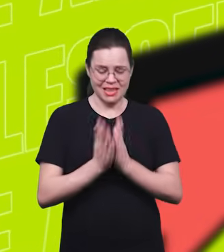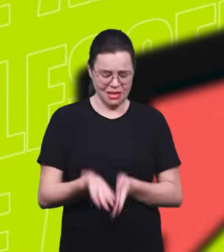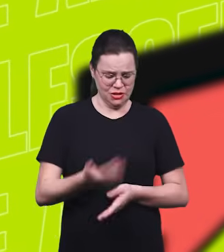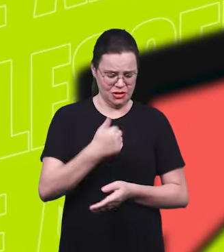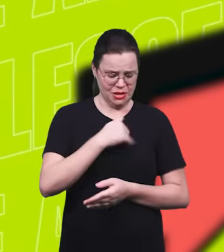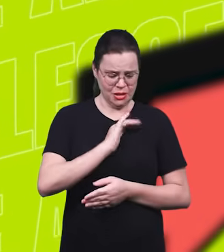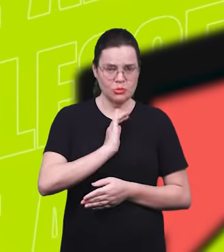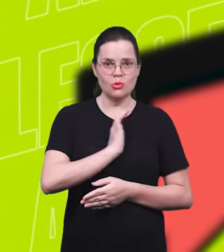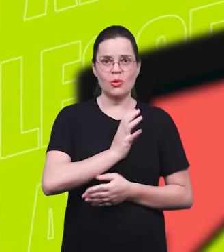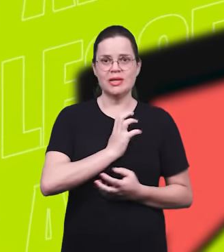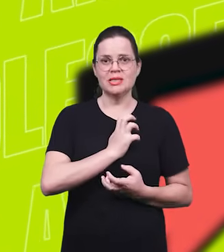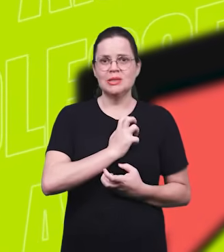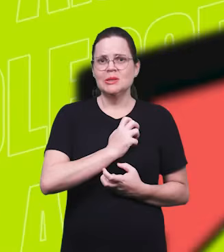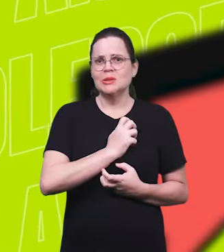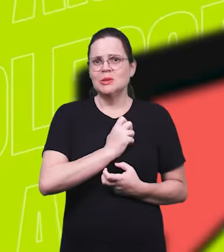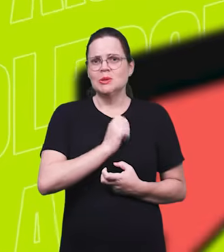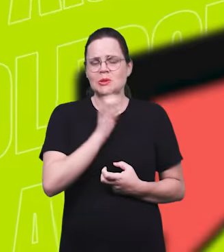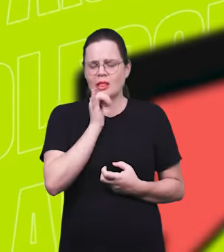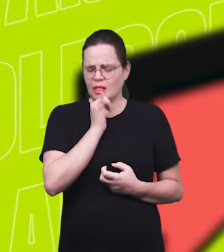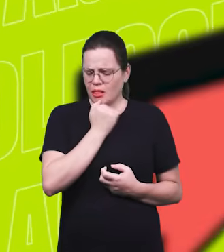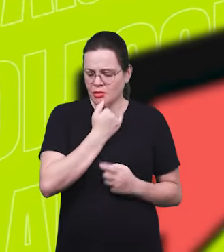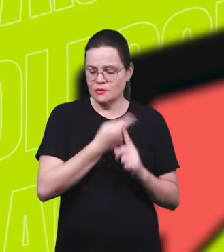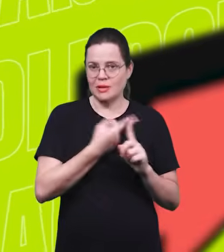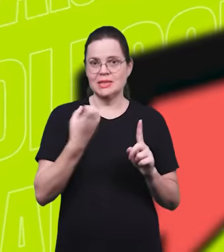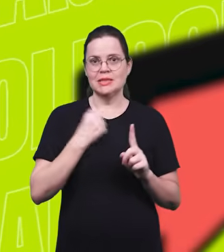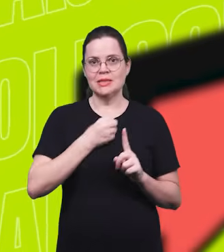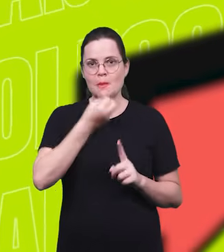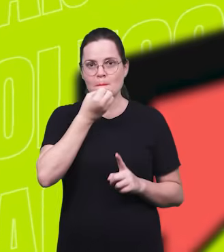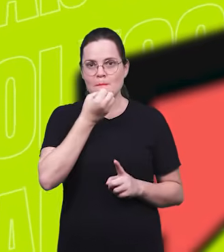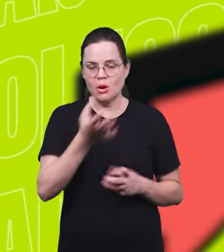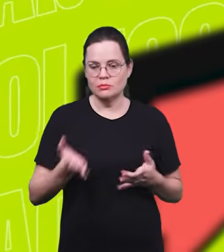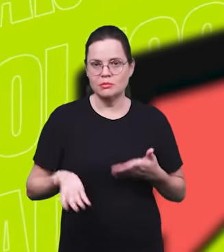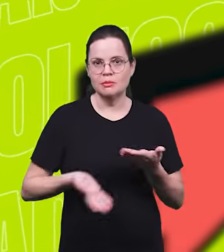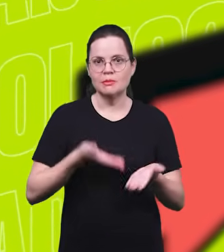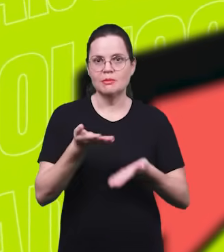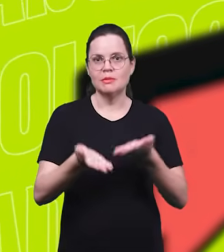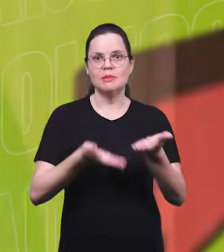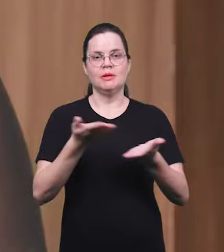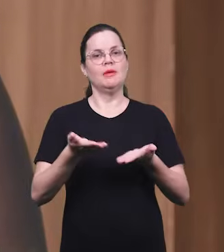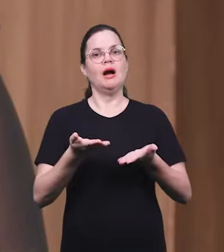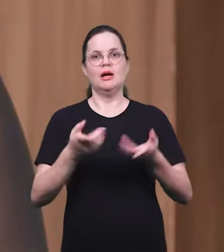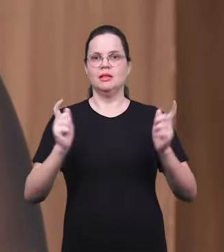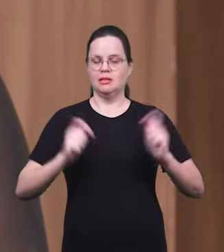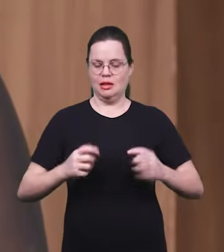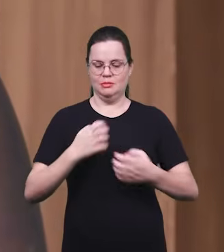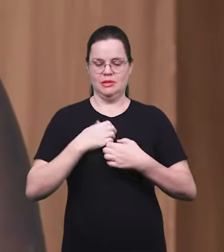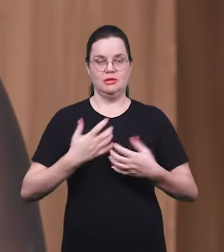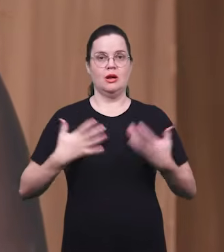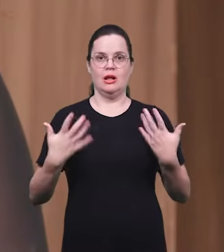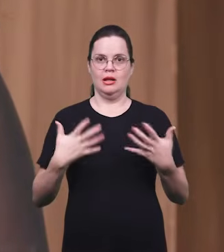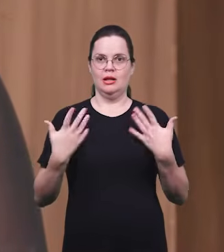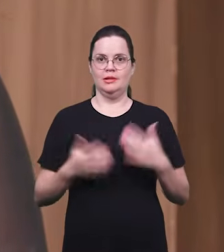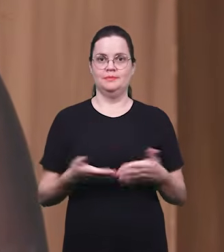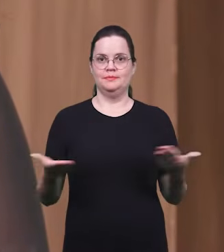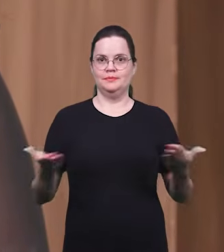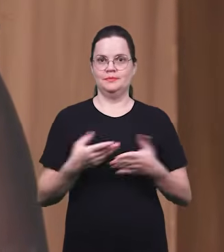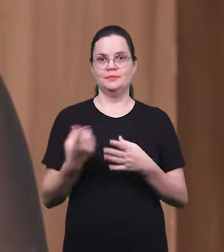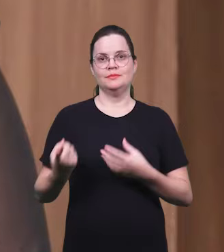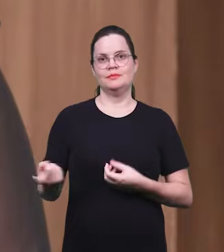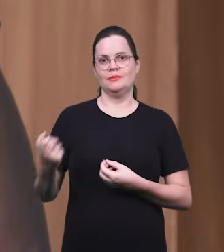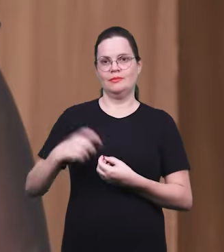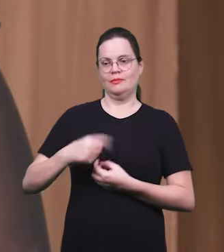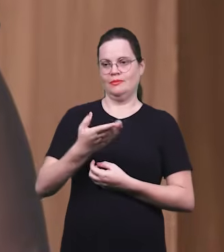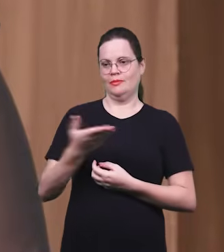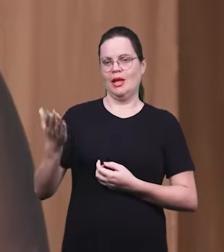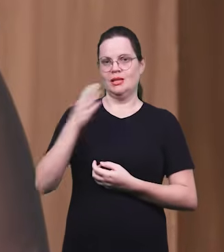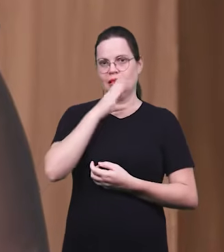coração do homem o abate, mas uma boa palavra o alegra. Nós vamos agora voltar para os nossos adolescentes